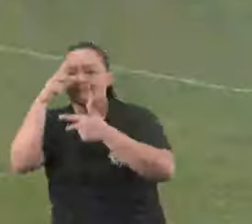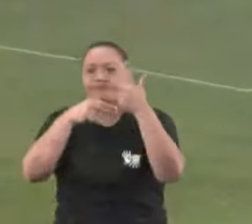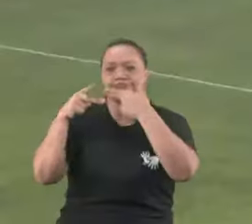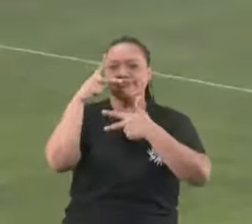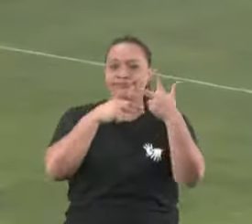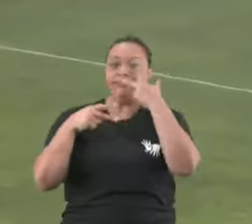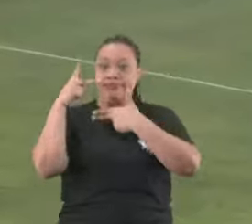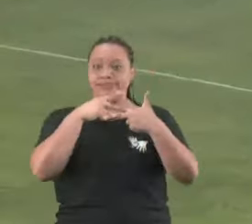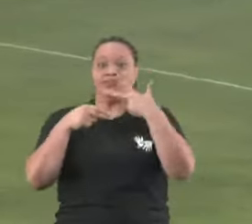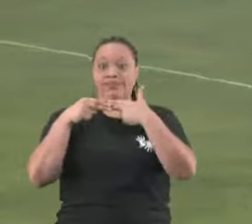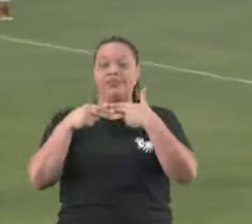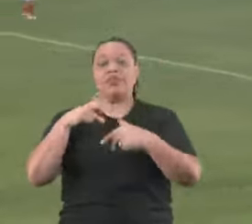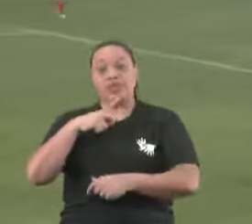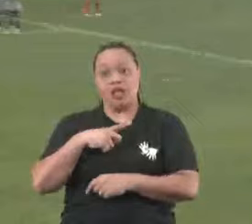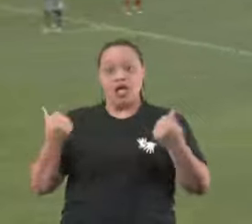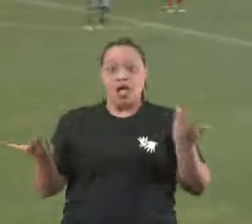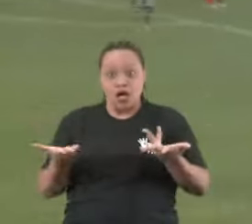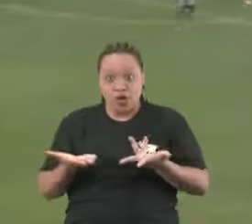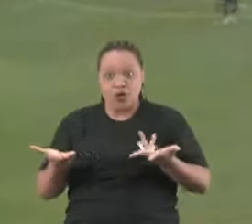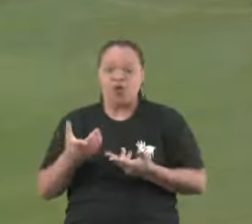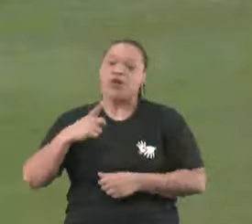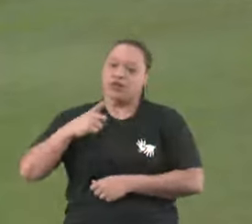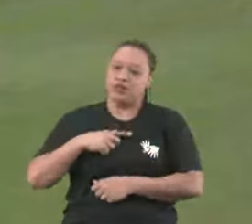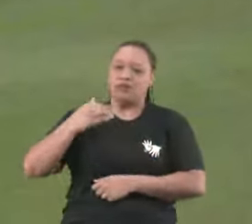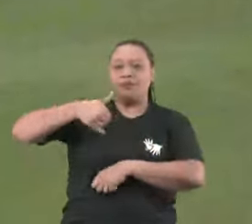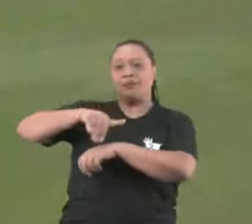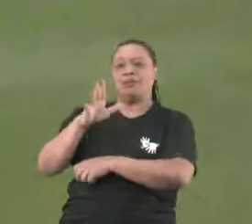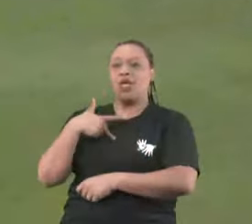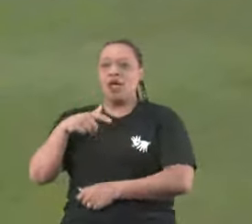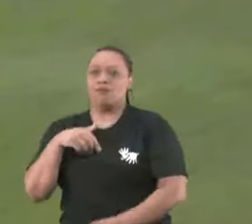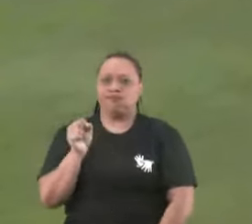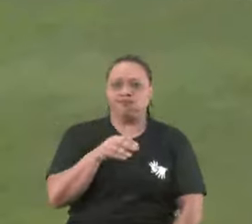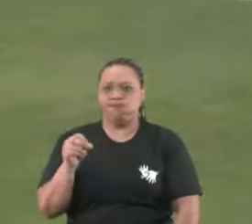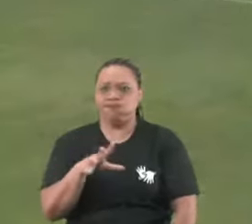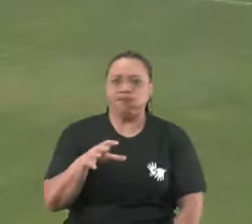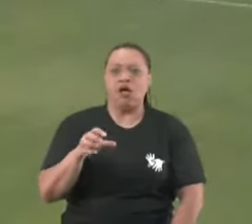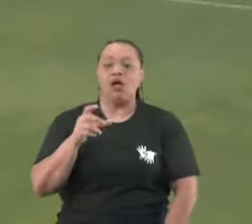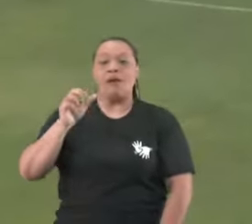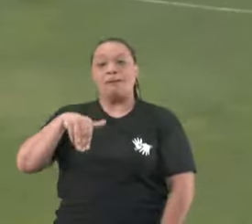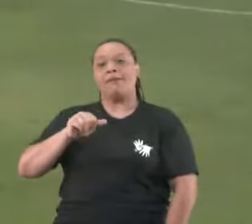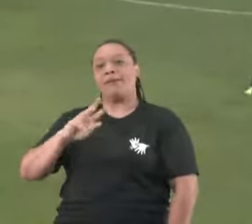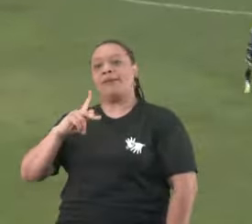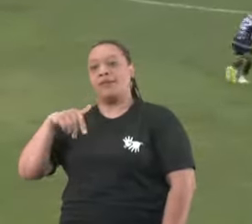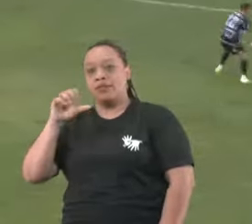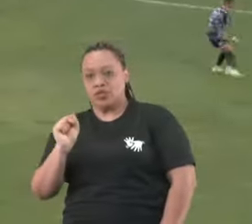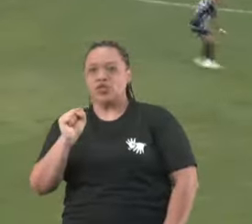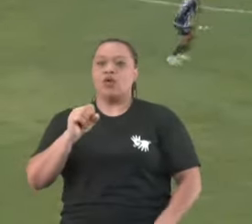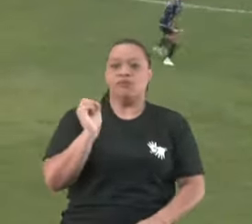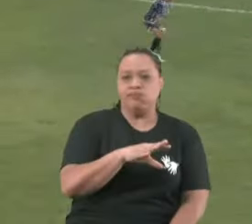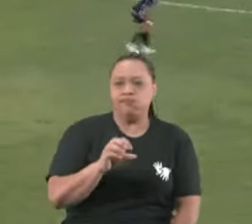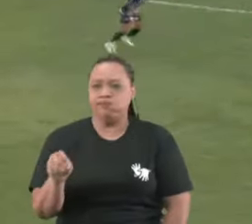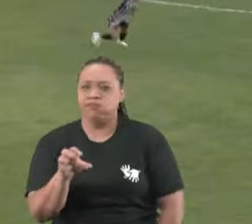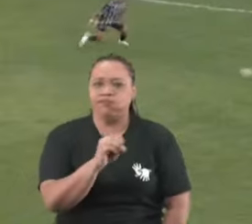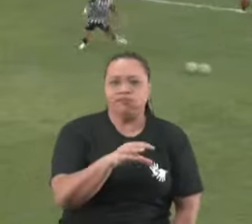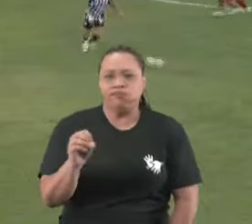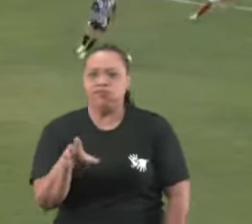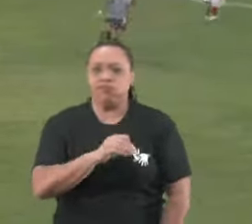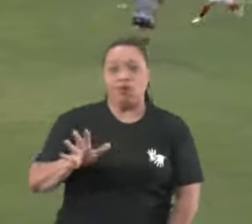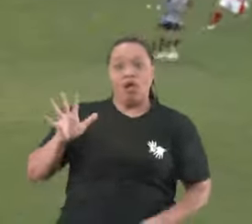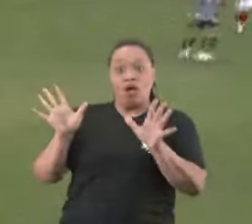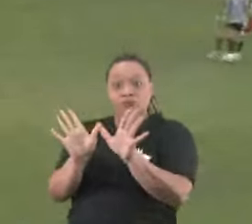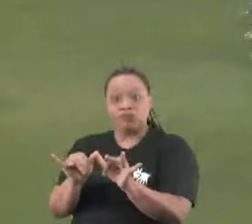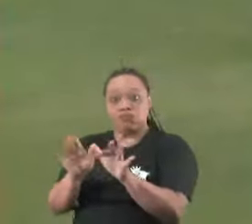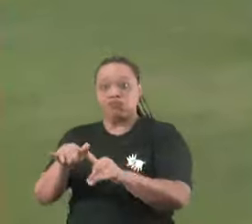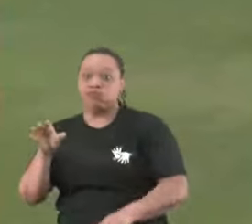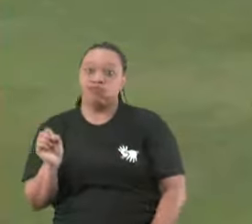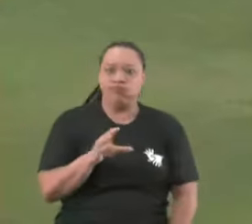né? Aí quando é agora, soltou no pagode. Matheus Albino de soco, afasta. A sobra ainda alvinegra.